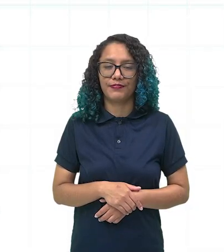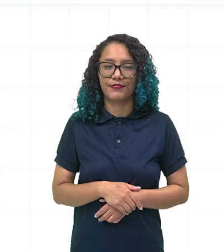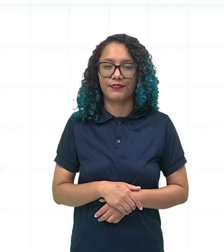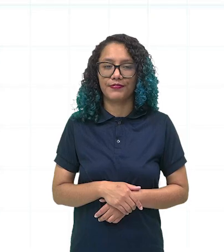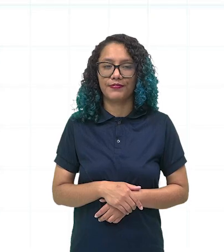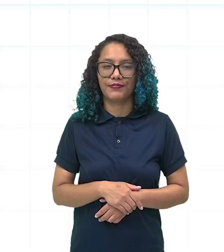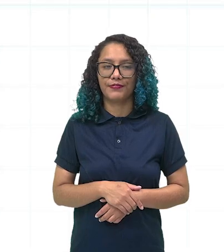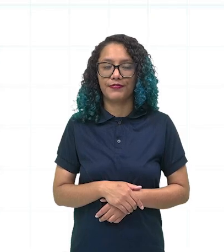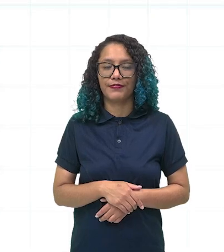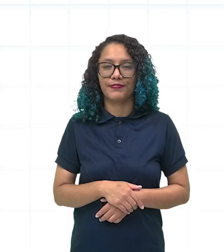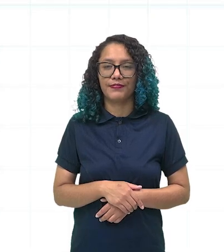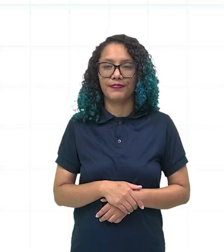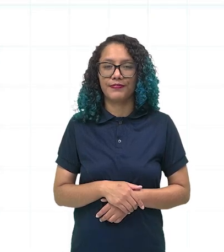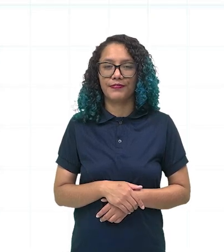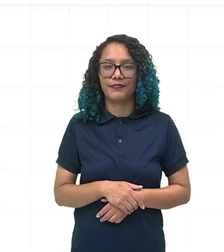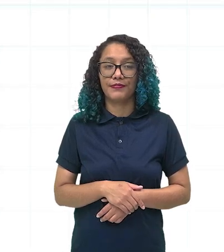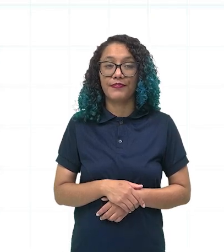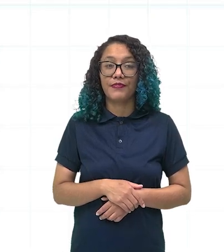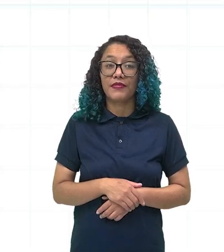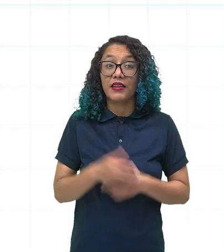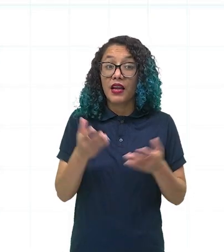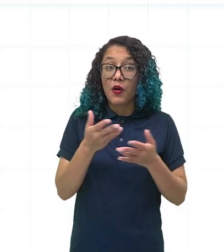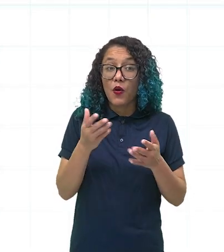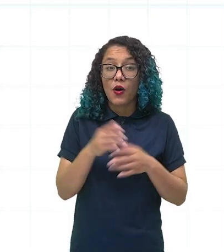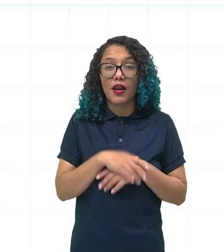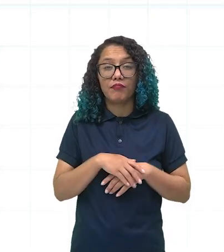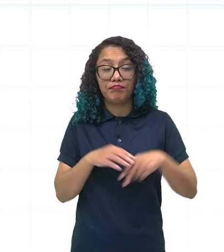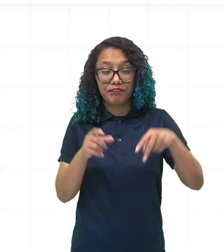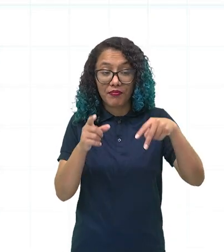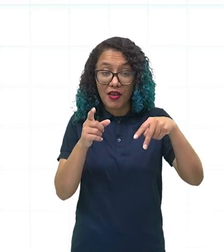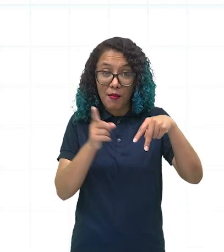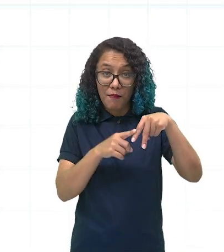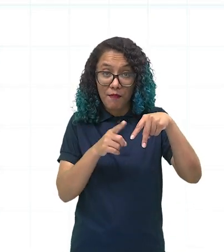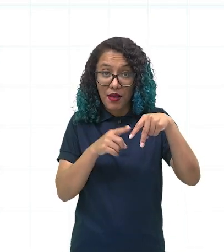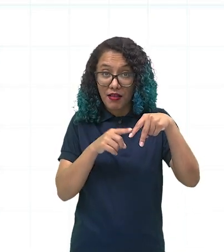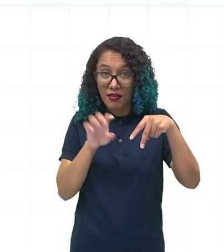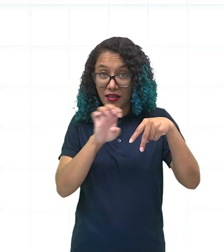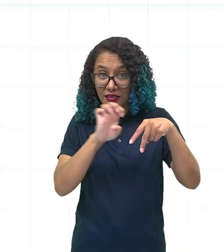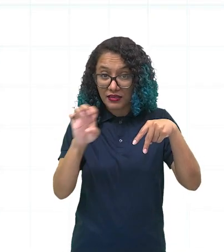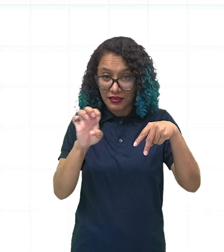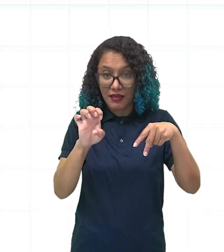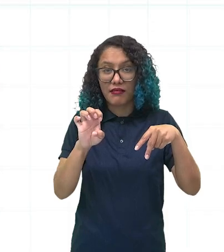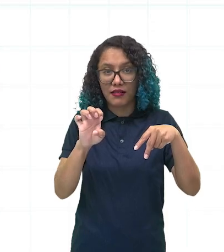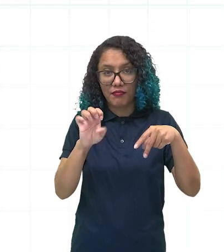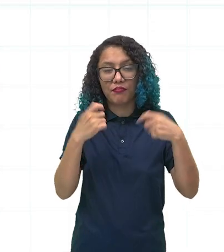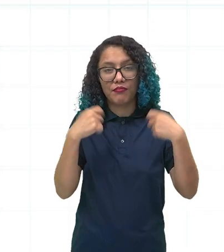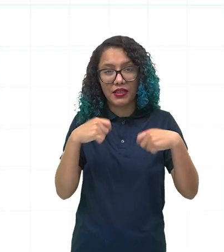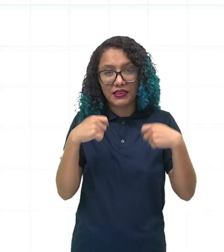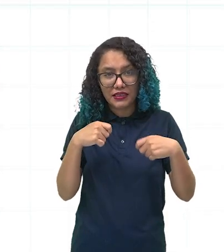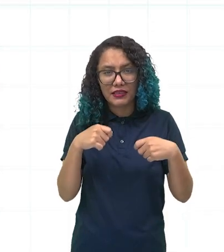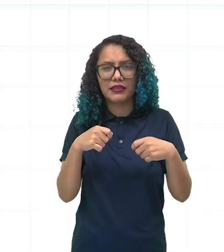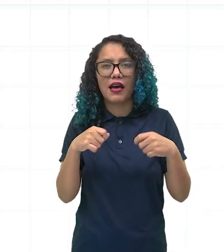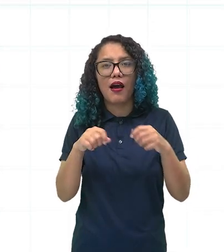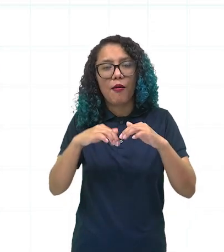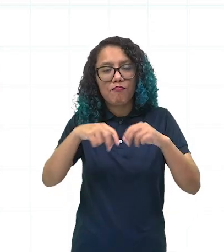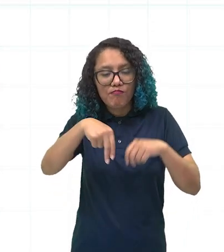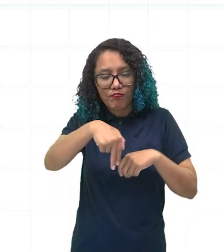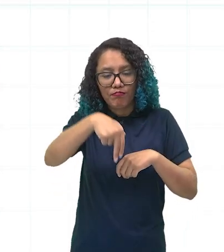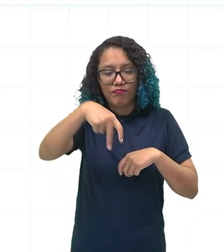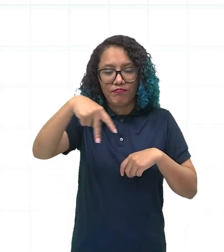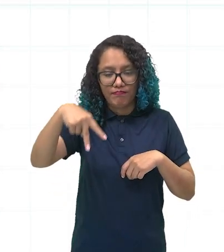Depois, é a perna esquerda que a dupla deve afastar da direita lateralmente e,